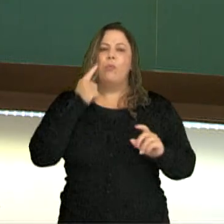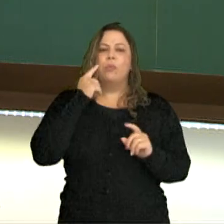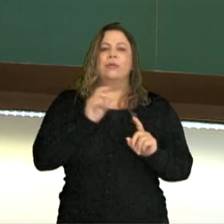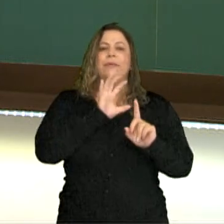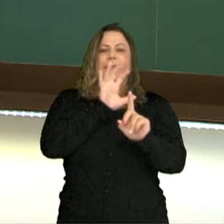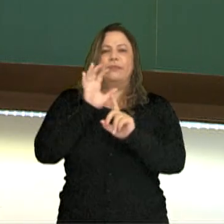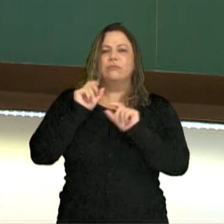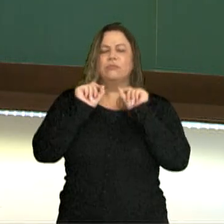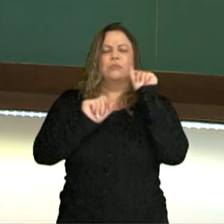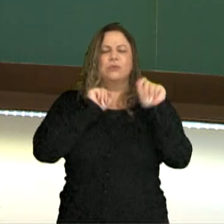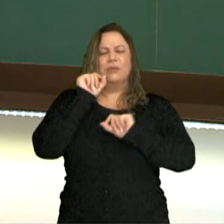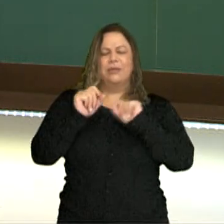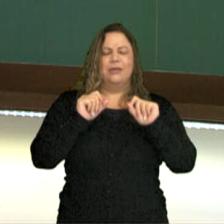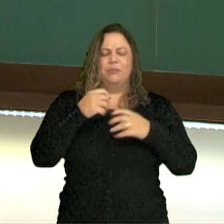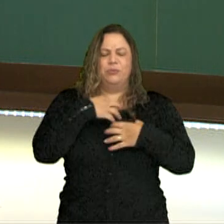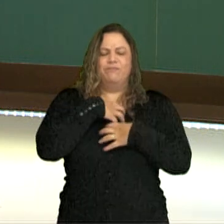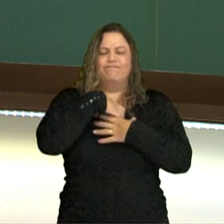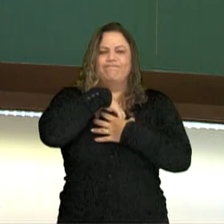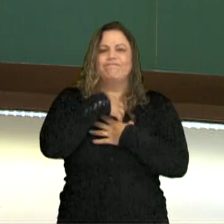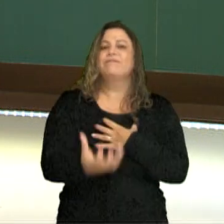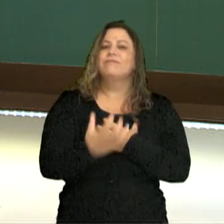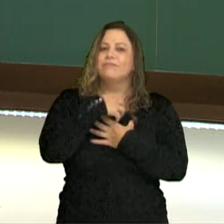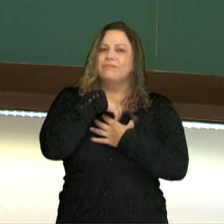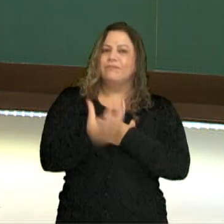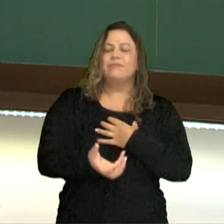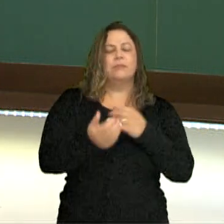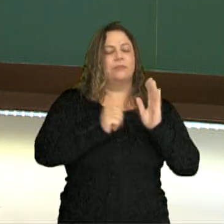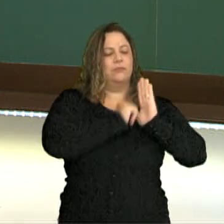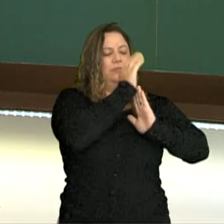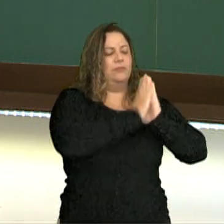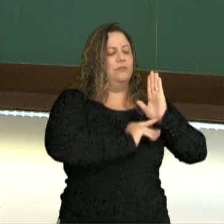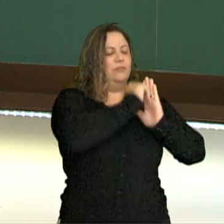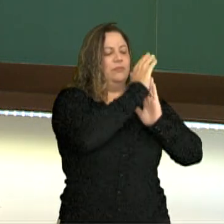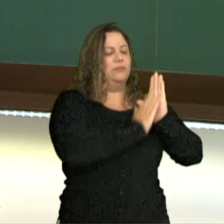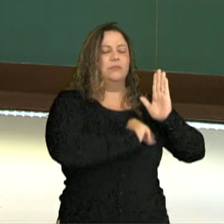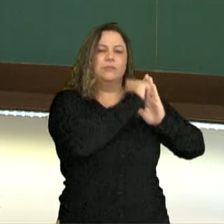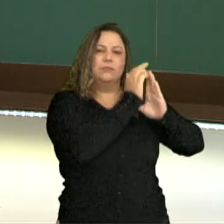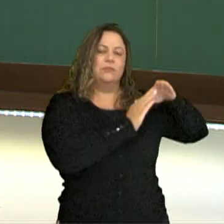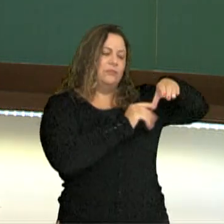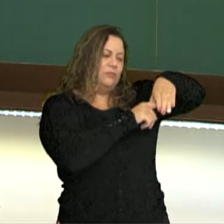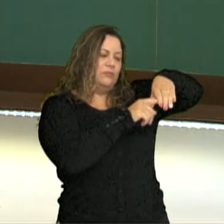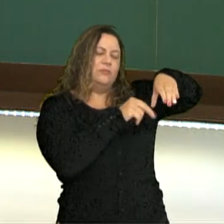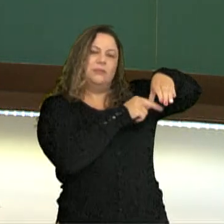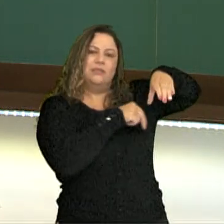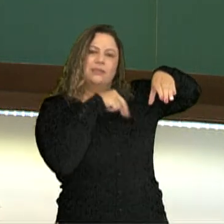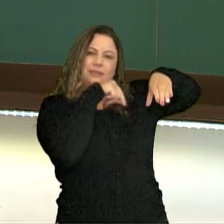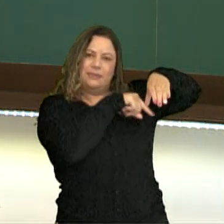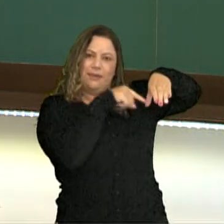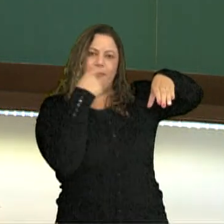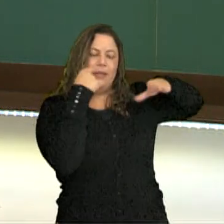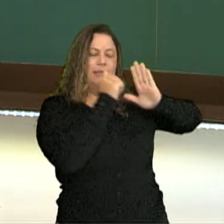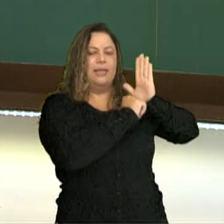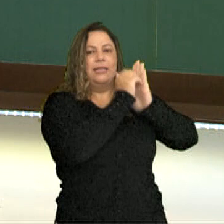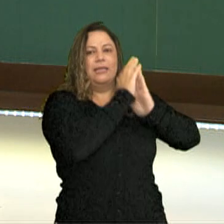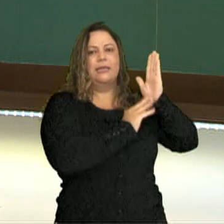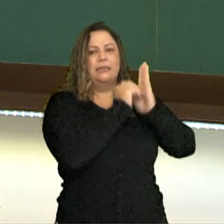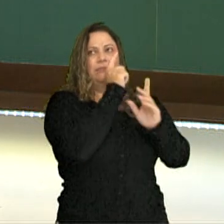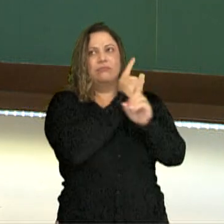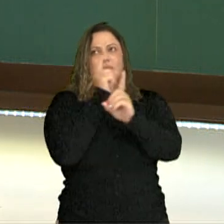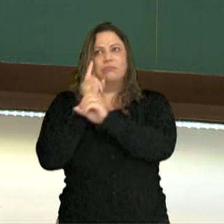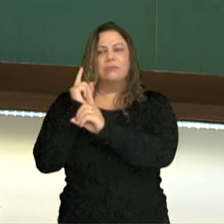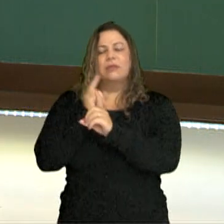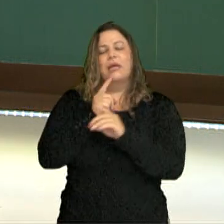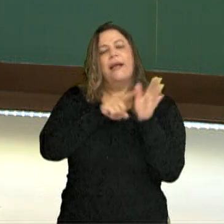instinto. Então as pinturas rupestres que nós conhecemos nas cavernas, devido às descobertas de pesquisadores